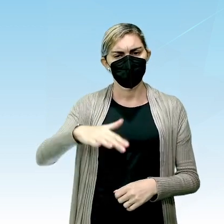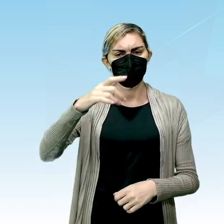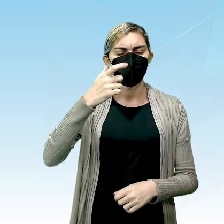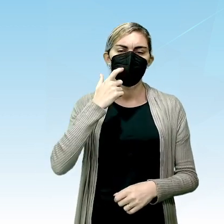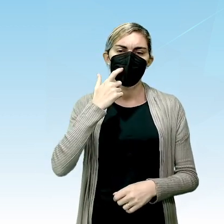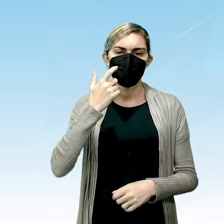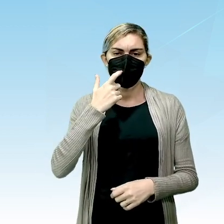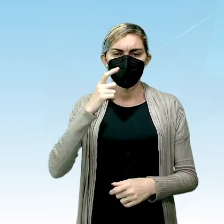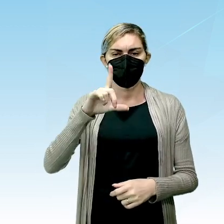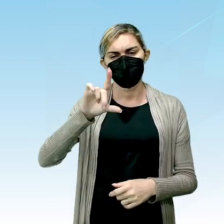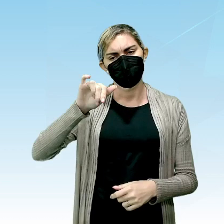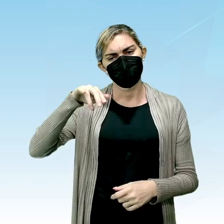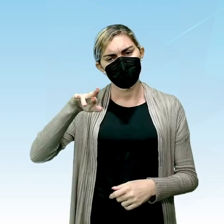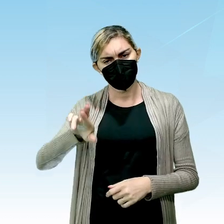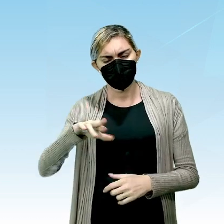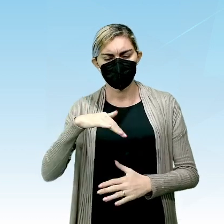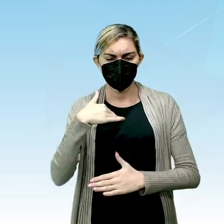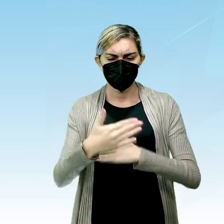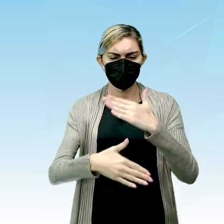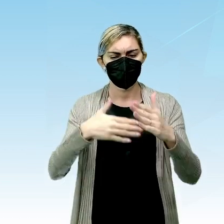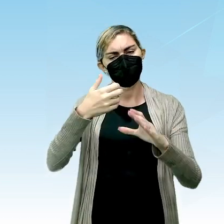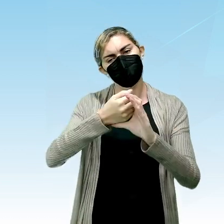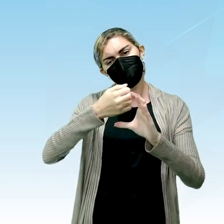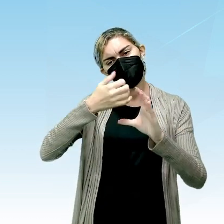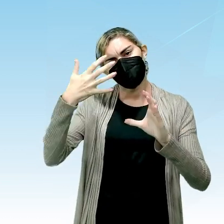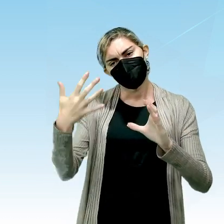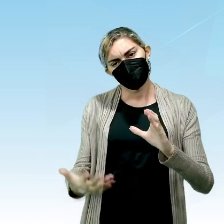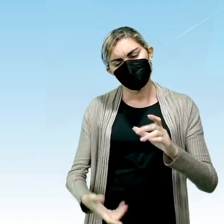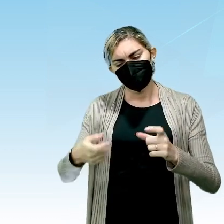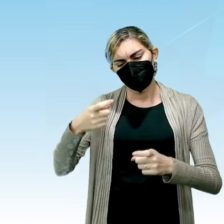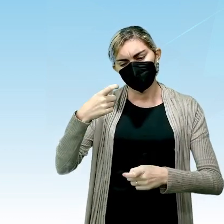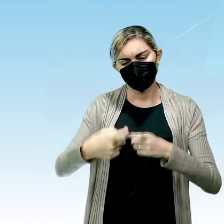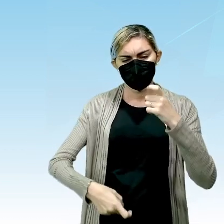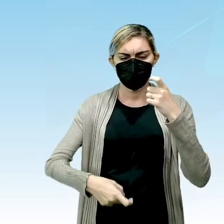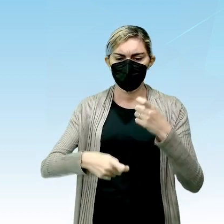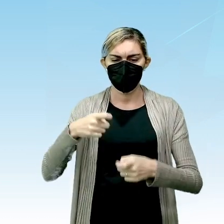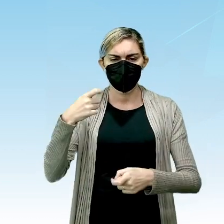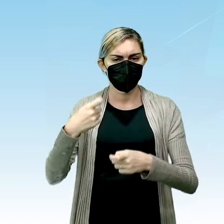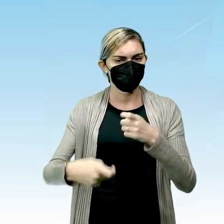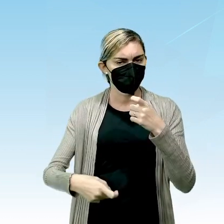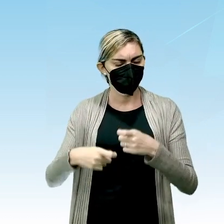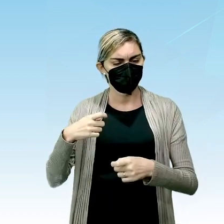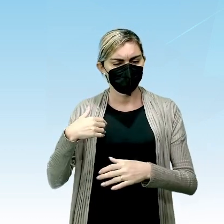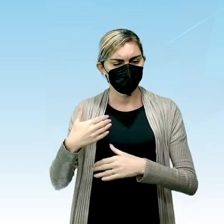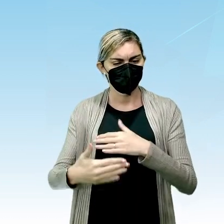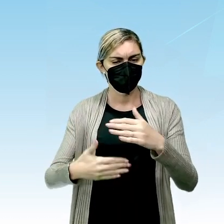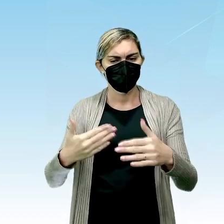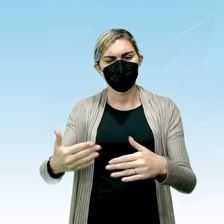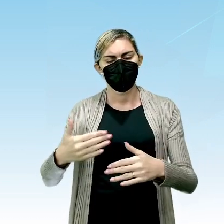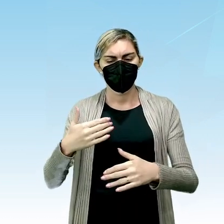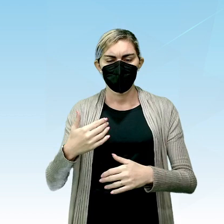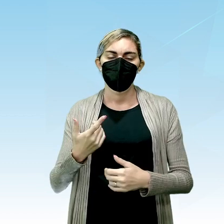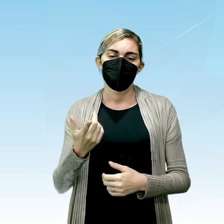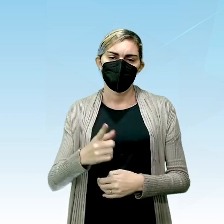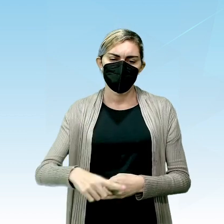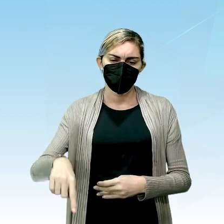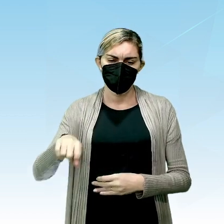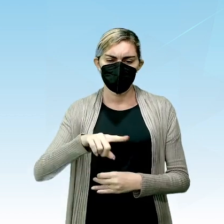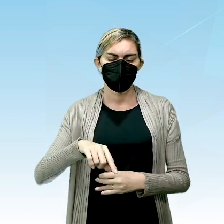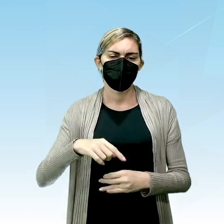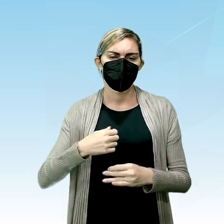linear, desenvolvimento das características sexuais que são secundárias, desenvolvimento